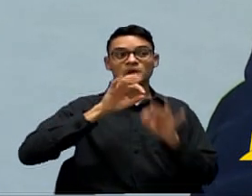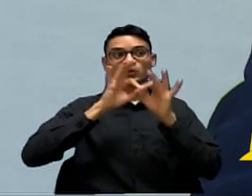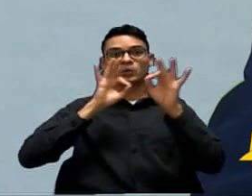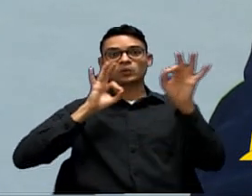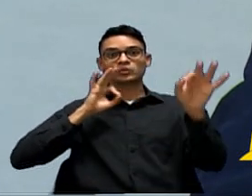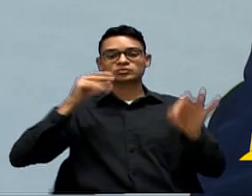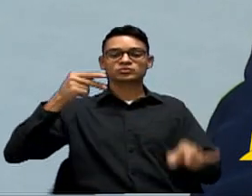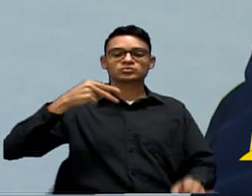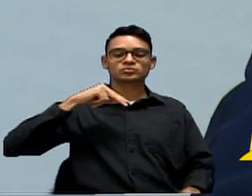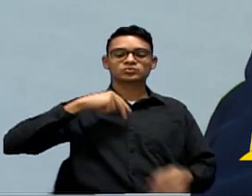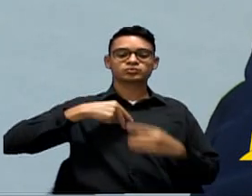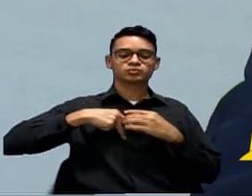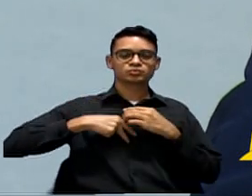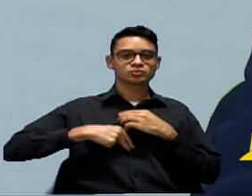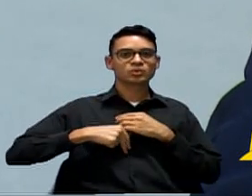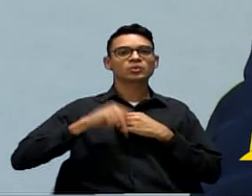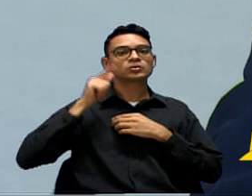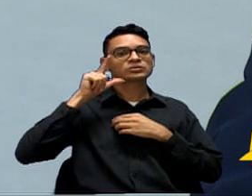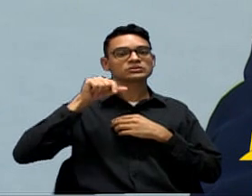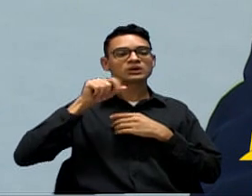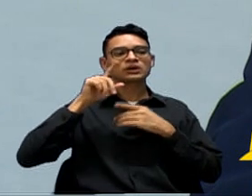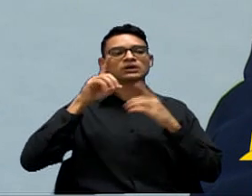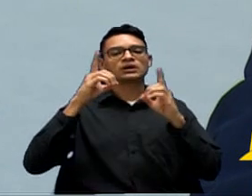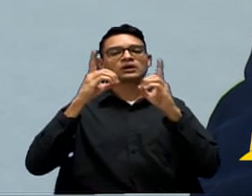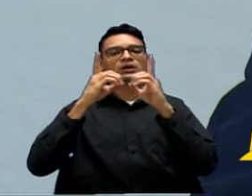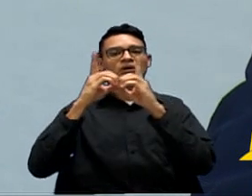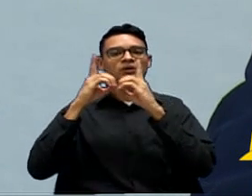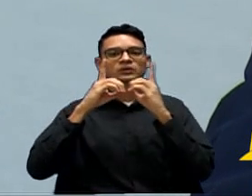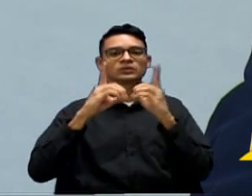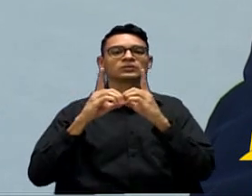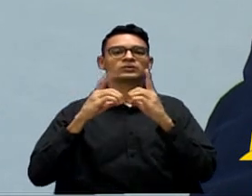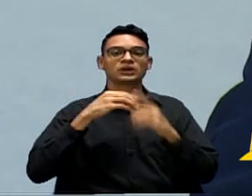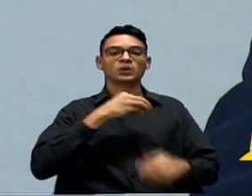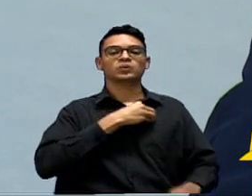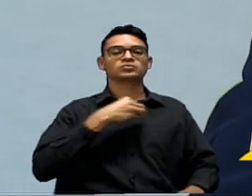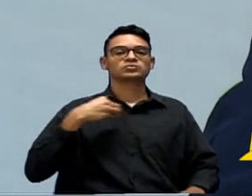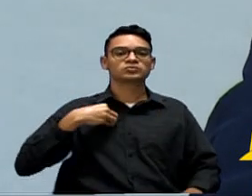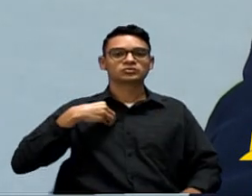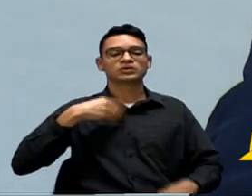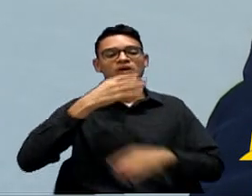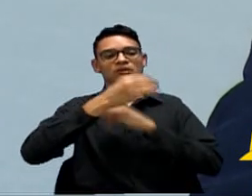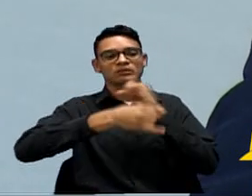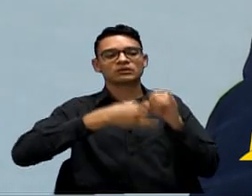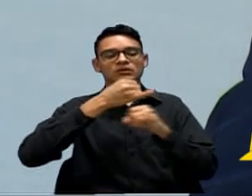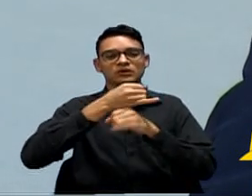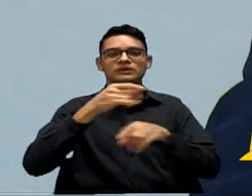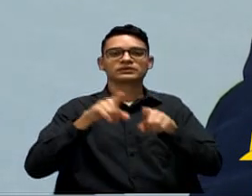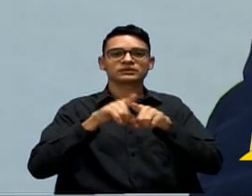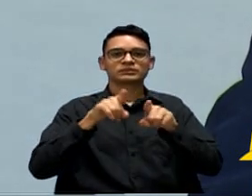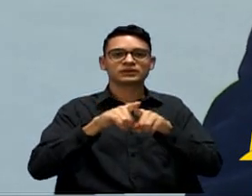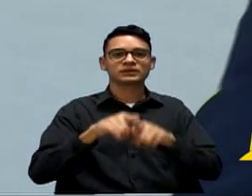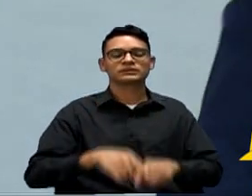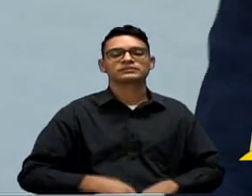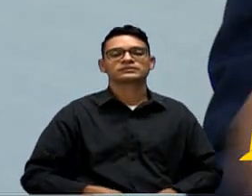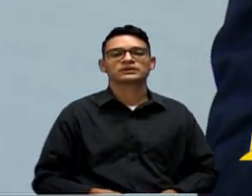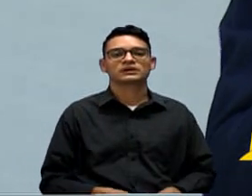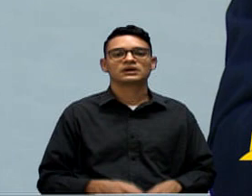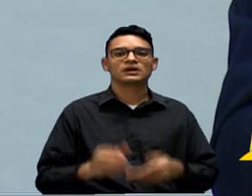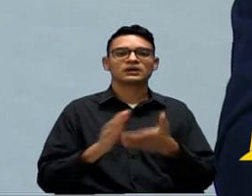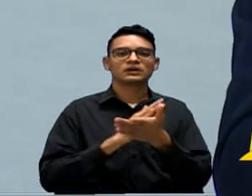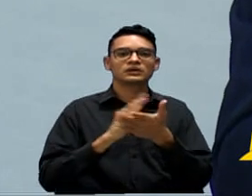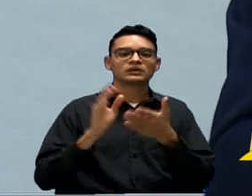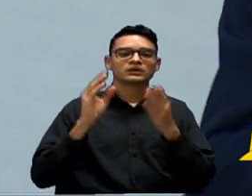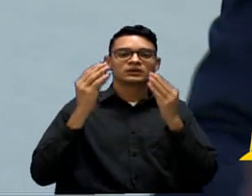das pessoas, consultas online, né, consulta online. E aqui, certos tipos de comentário